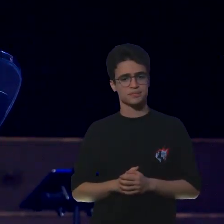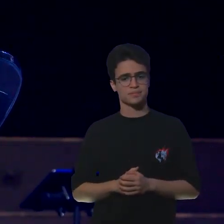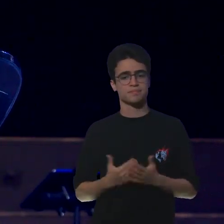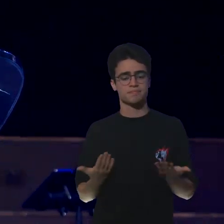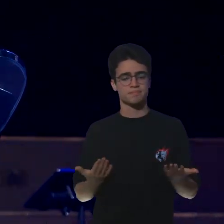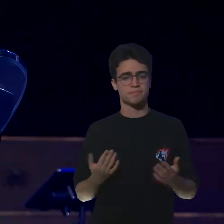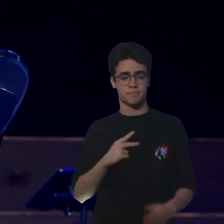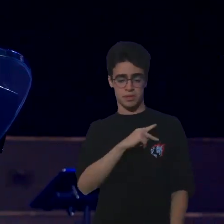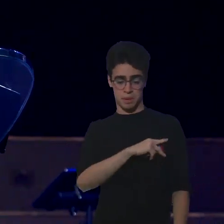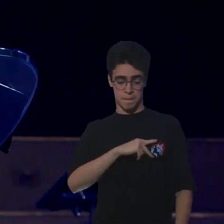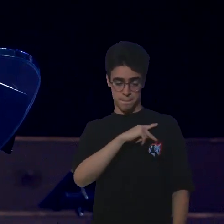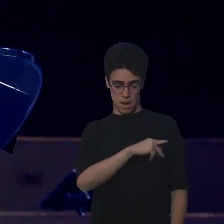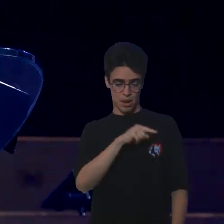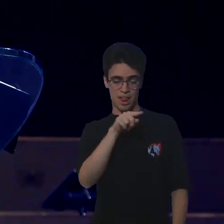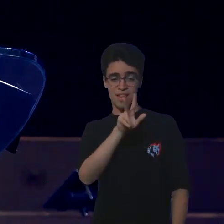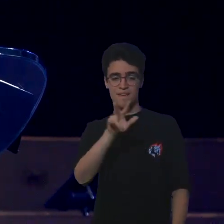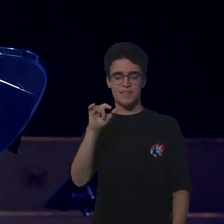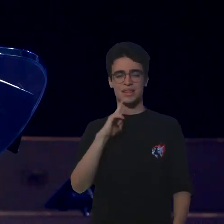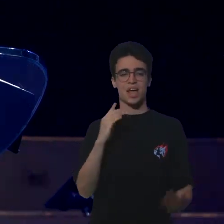Paulo ele vai fazer um paralelo